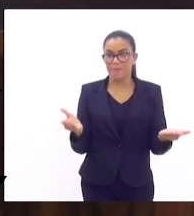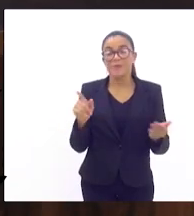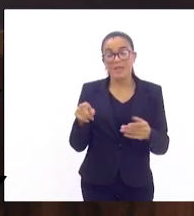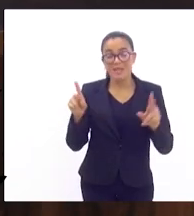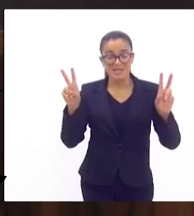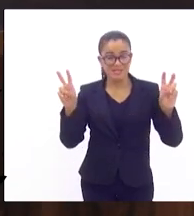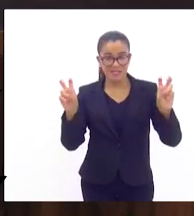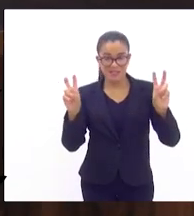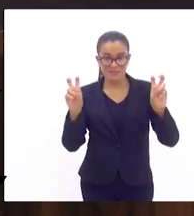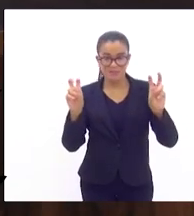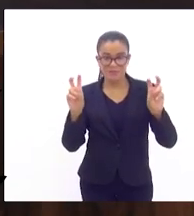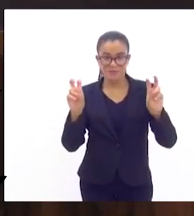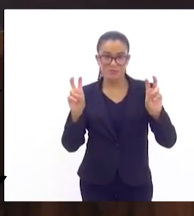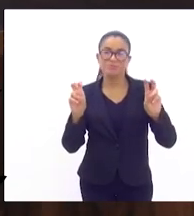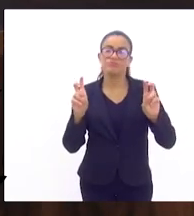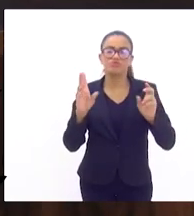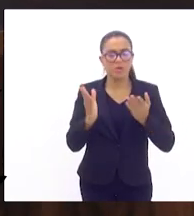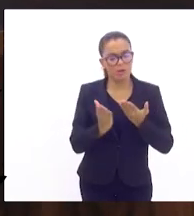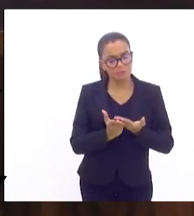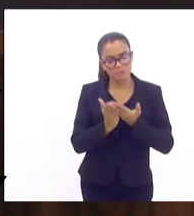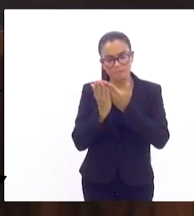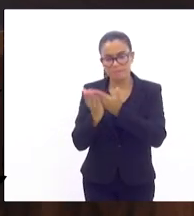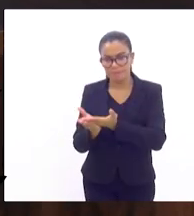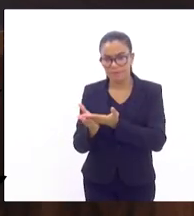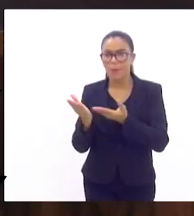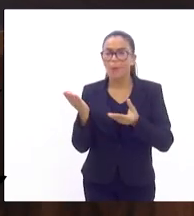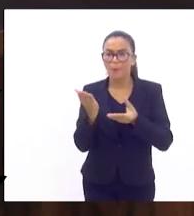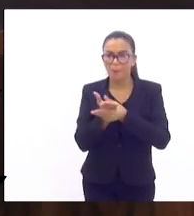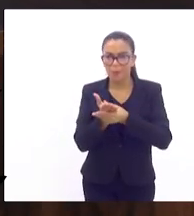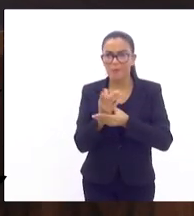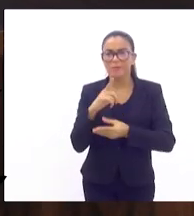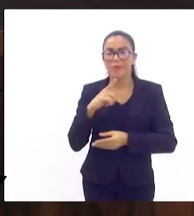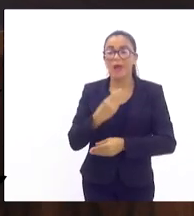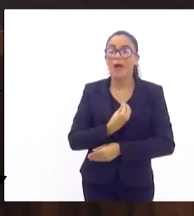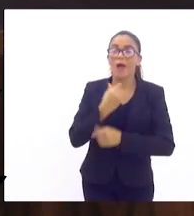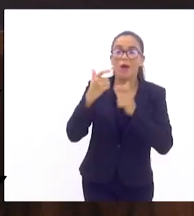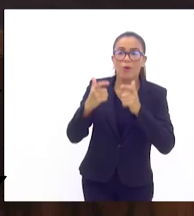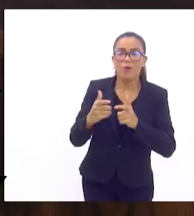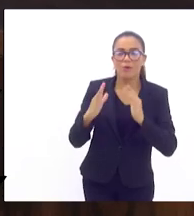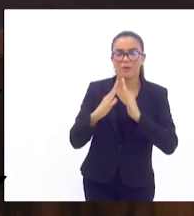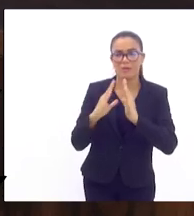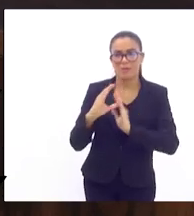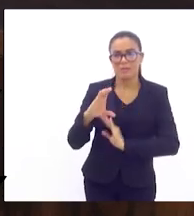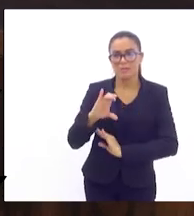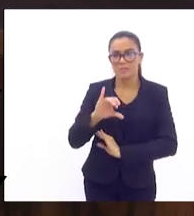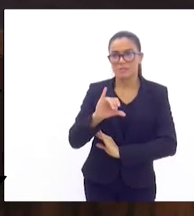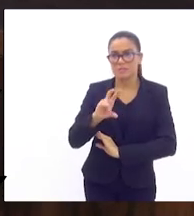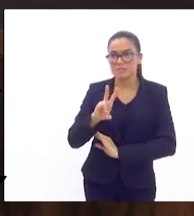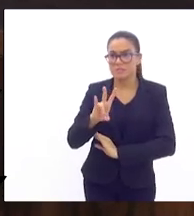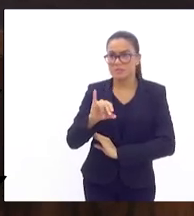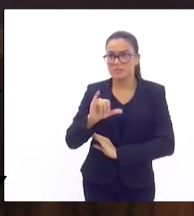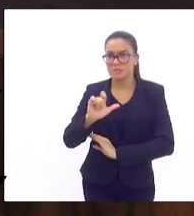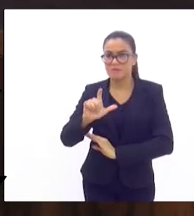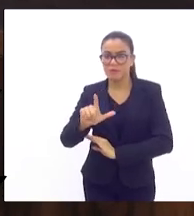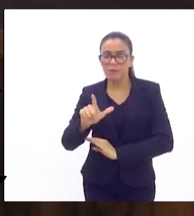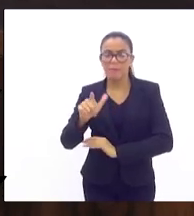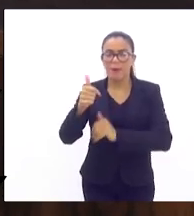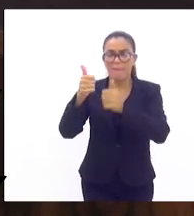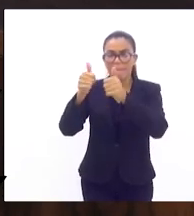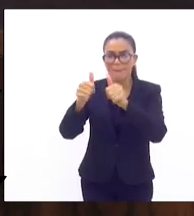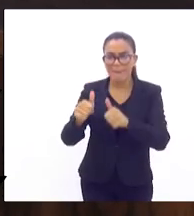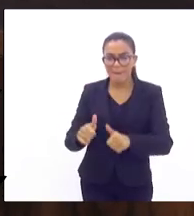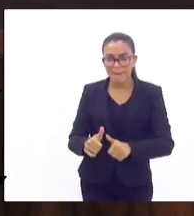assunto... foi levado, o processo está, inclusive, na Casa Civil, né, para ser analisado e